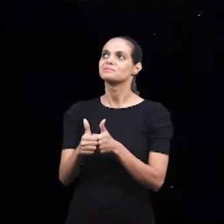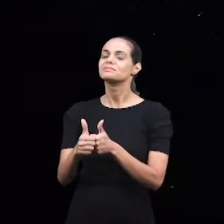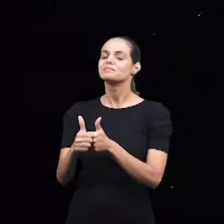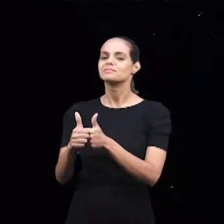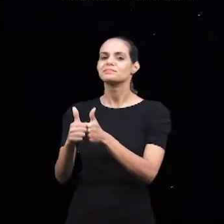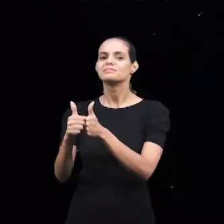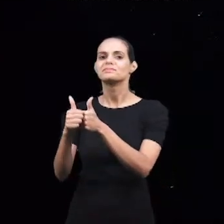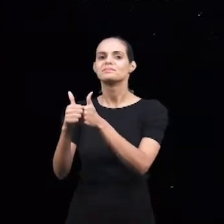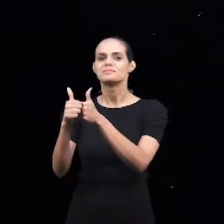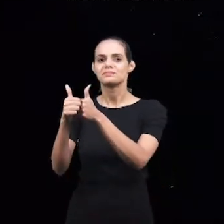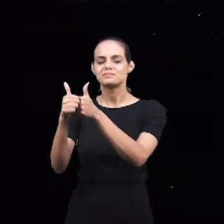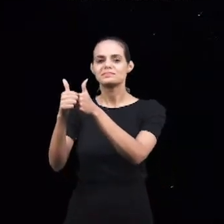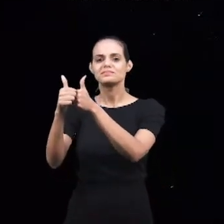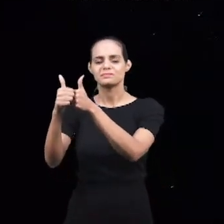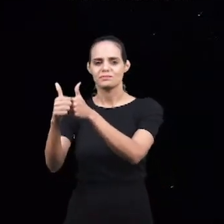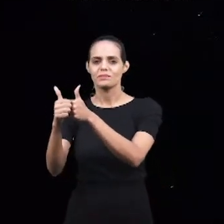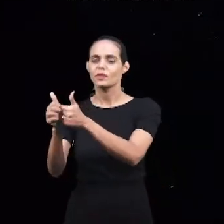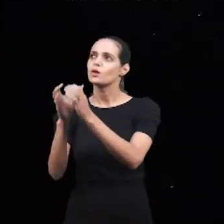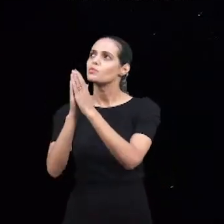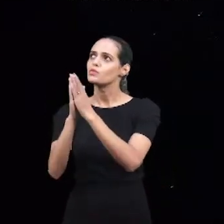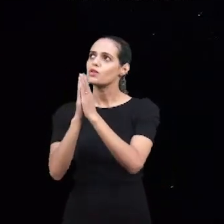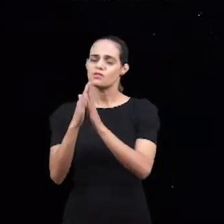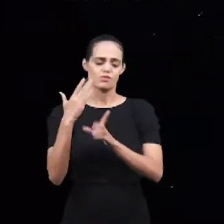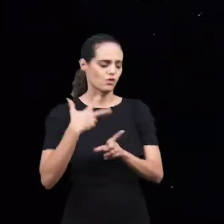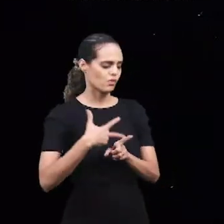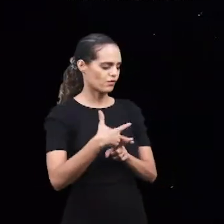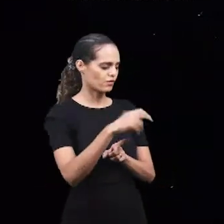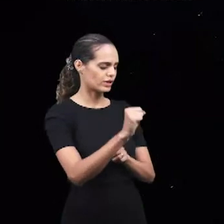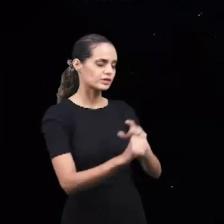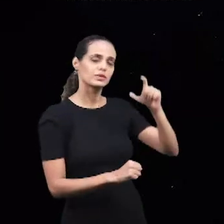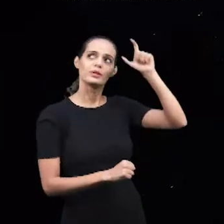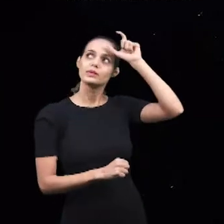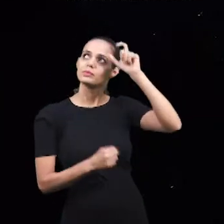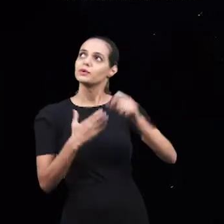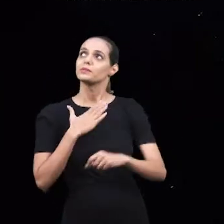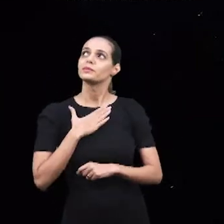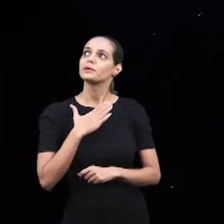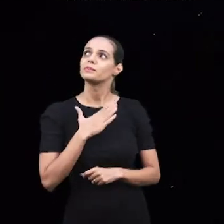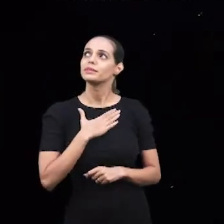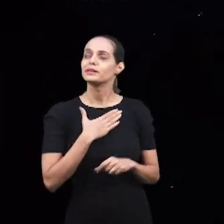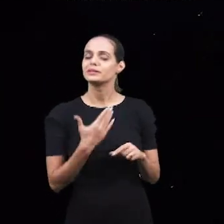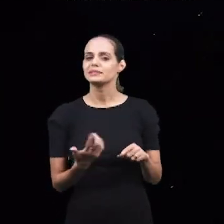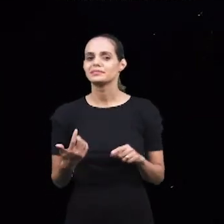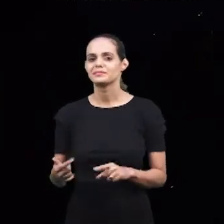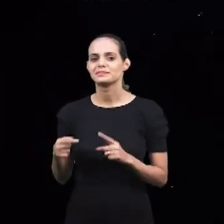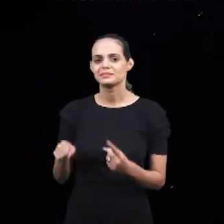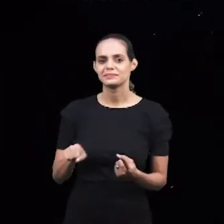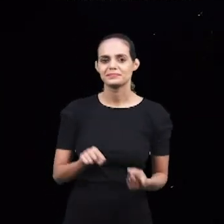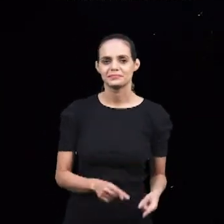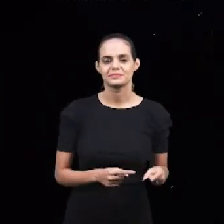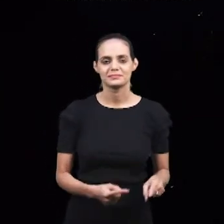realeza, e vence o inimigo para